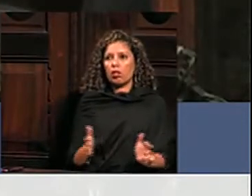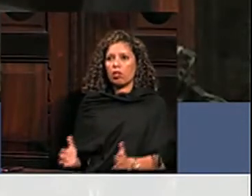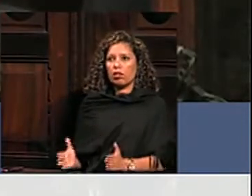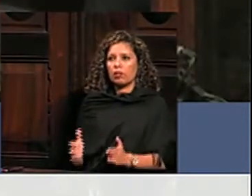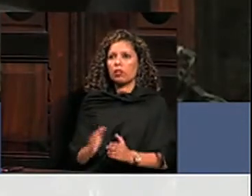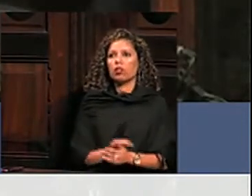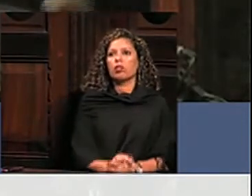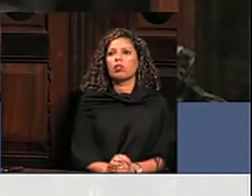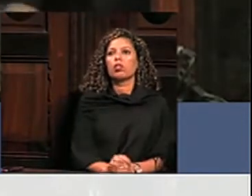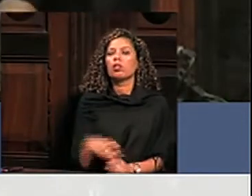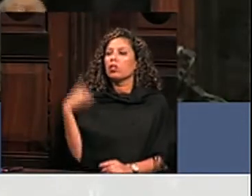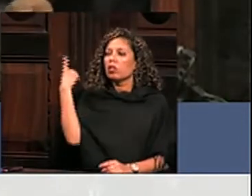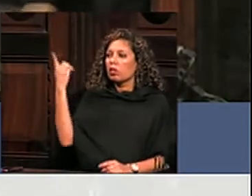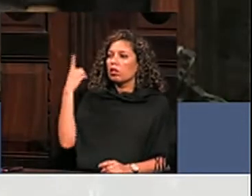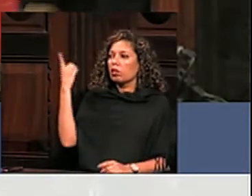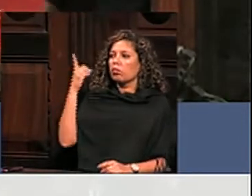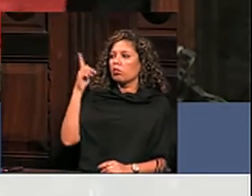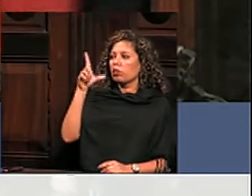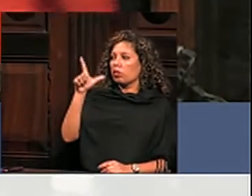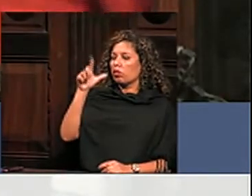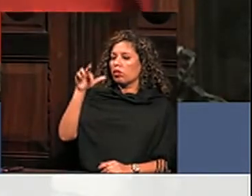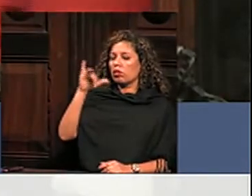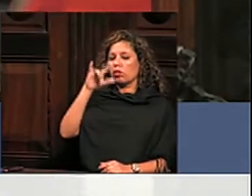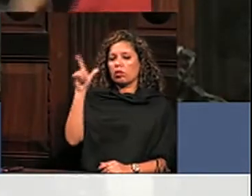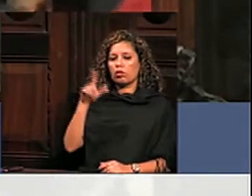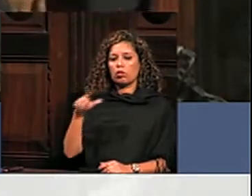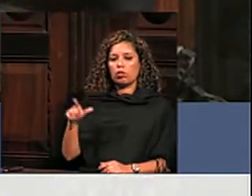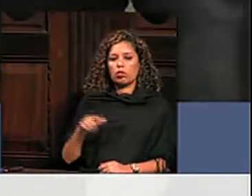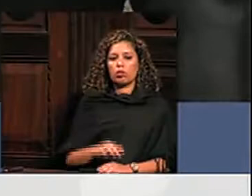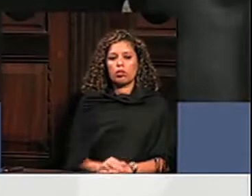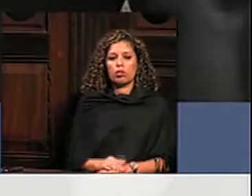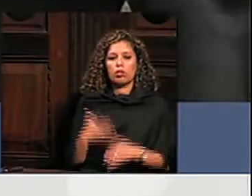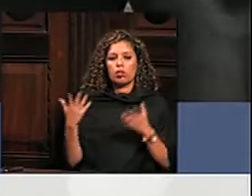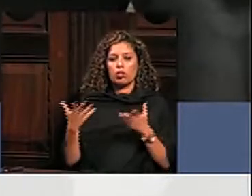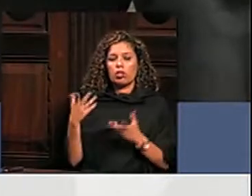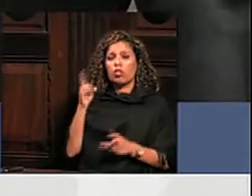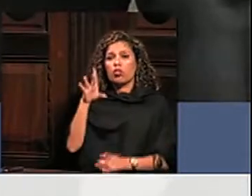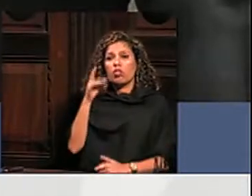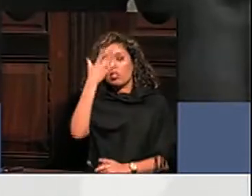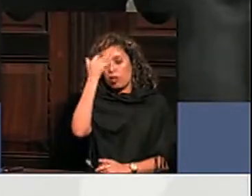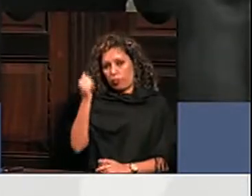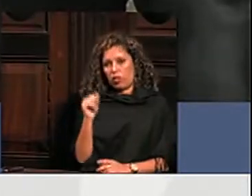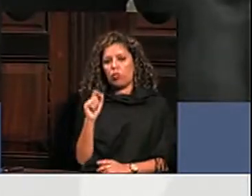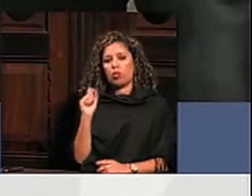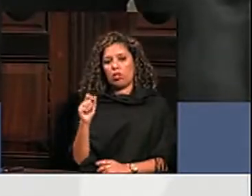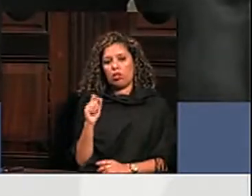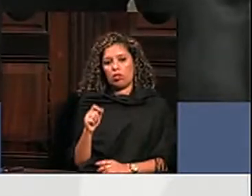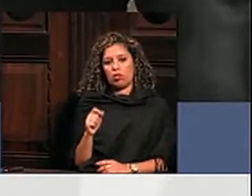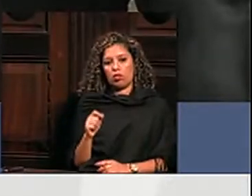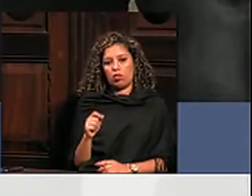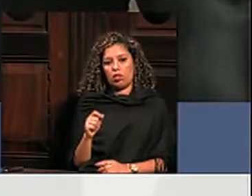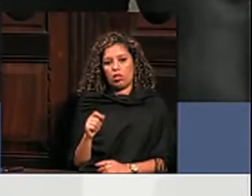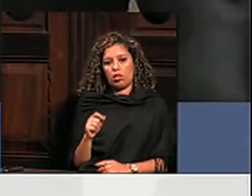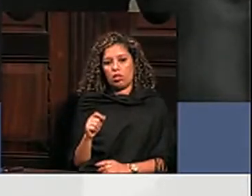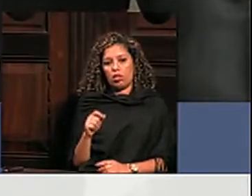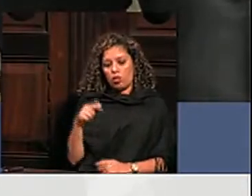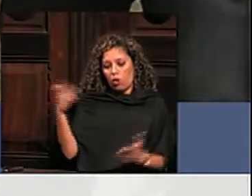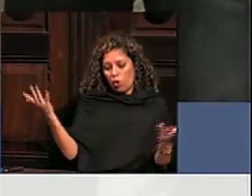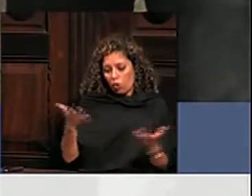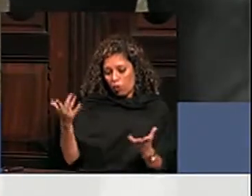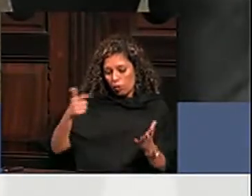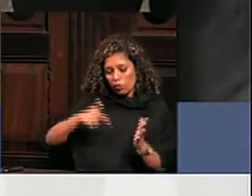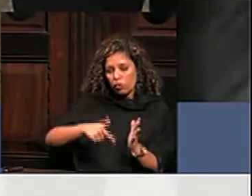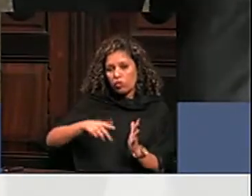Questão de ordem, deputado Luiz Paulo, mas olha só, vamos voltar, porque senão... Meu querido, eu só quero saber do senhor... Sim. Como é que ficou a